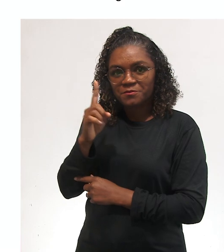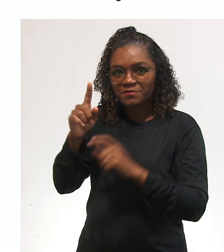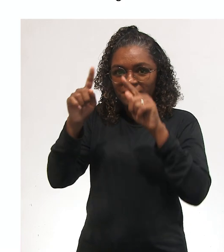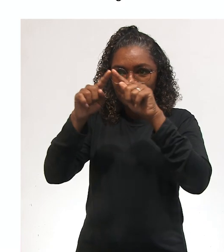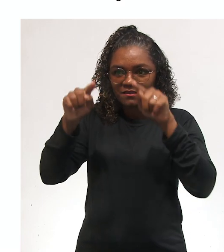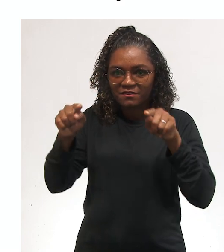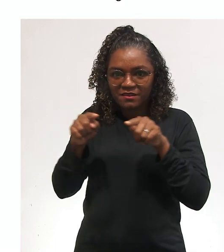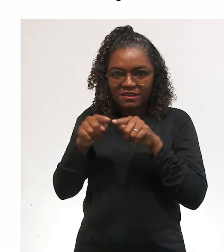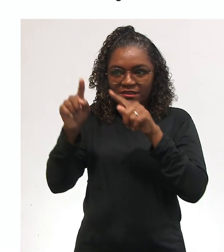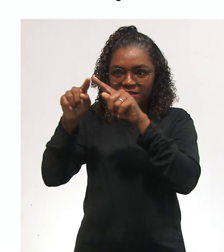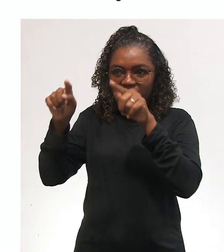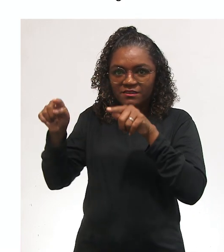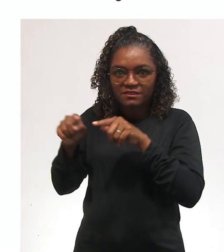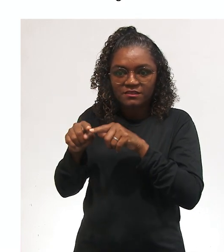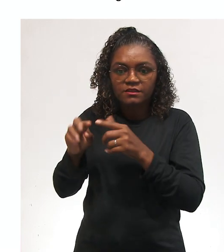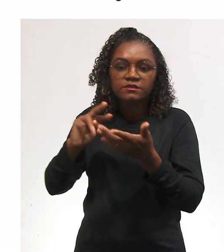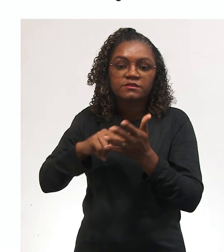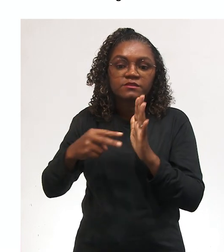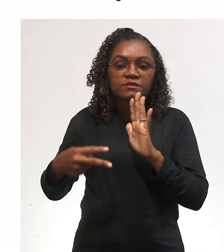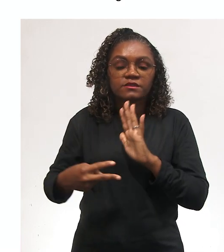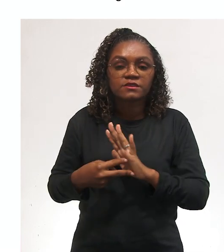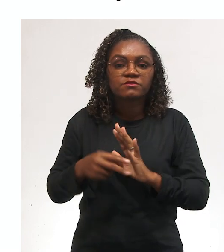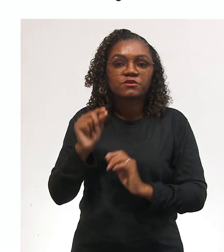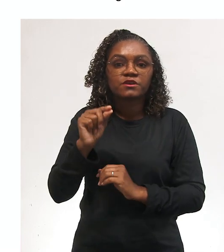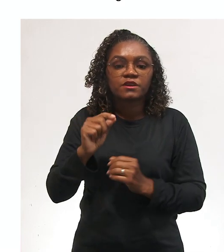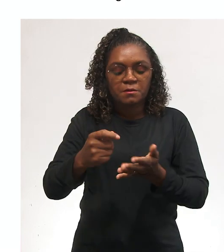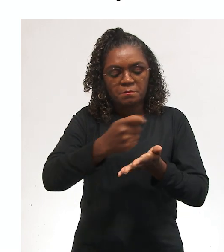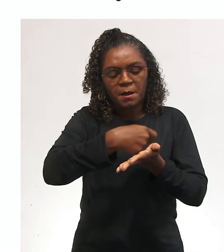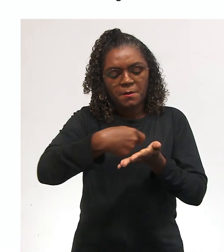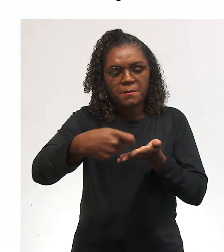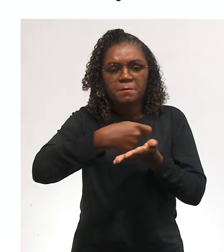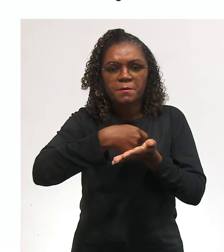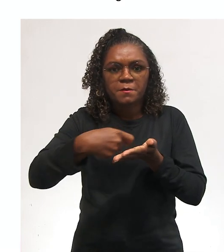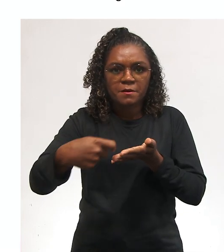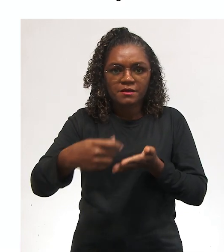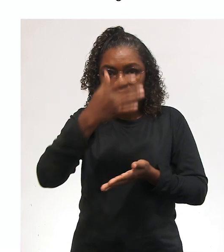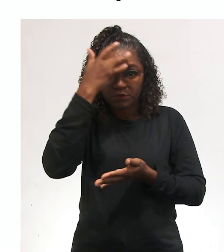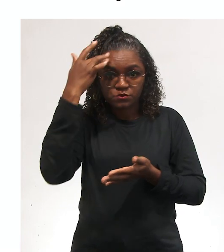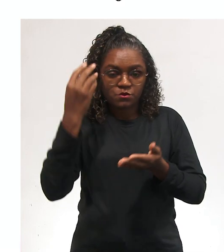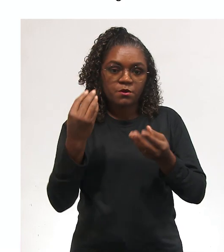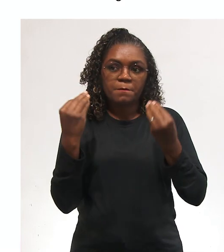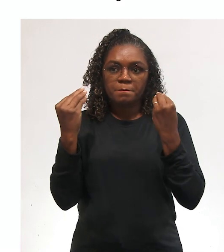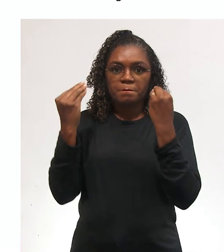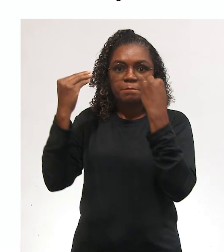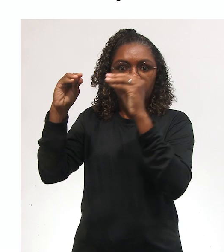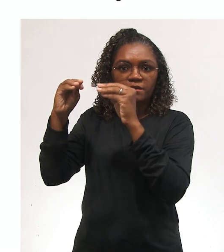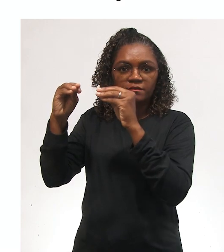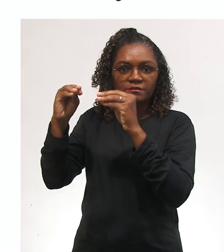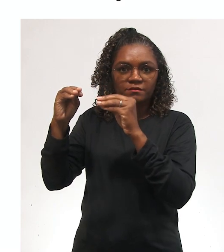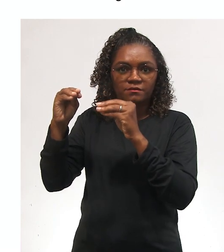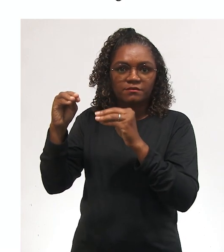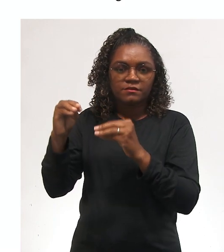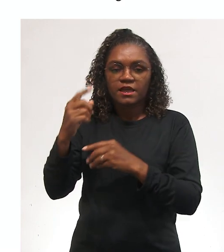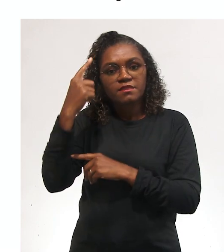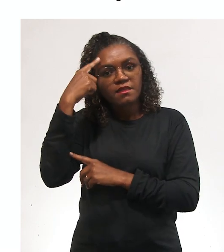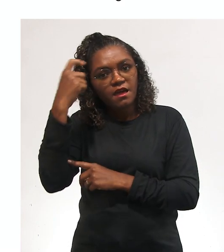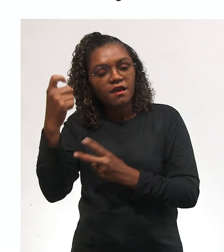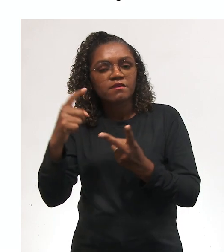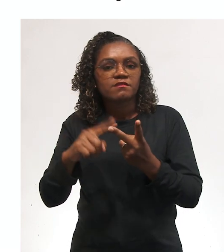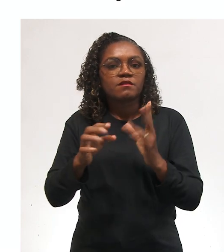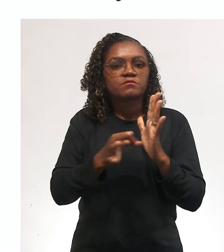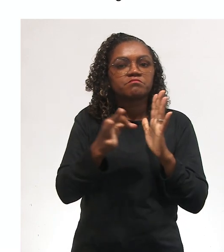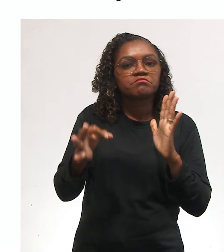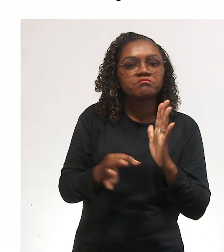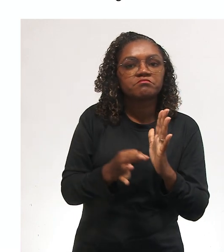quadradinho desse pode ser, por exemplo, um post-it, né? Um papelzinho que a gente posta ali com as ideias, com